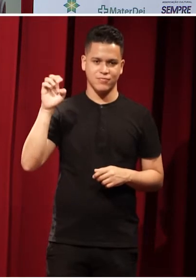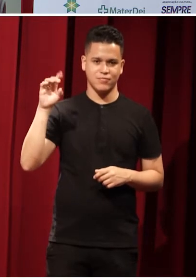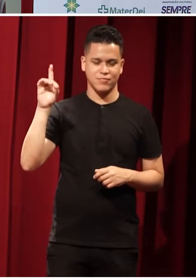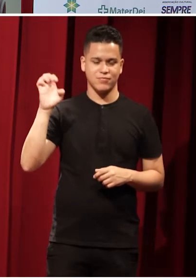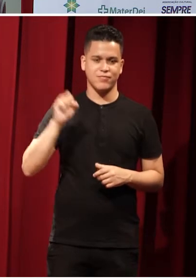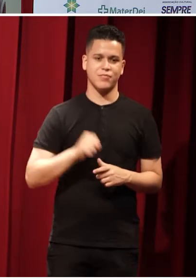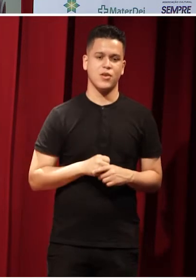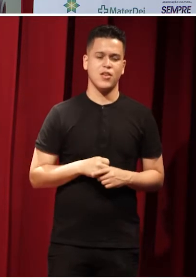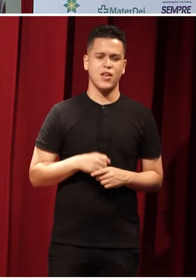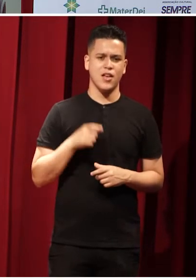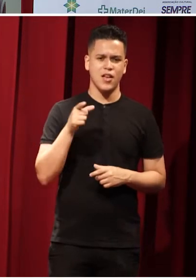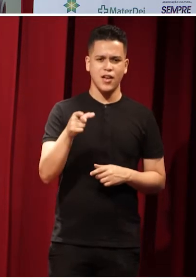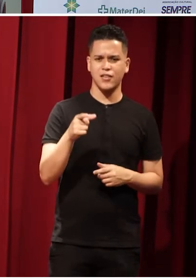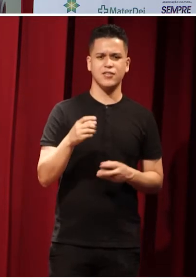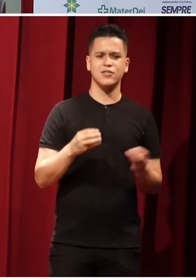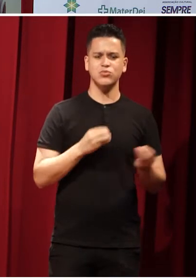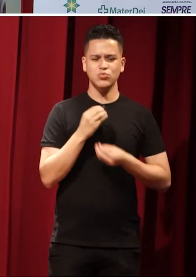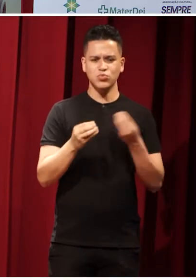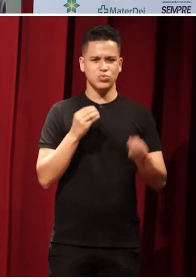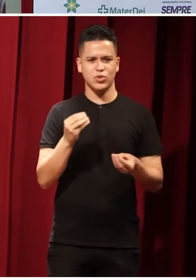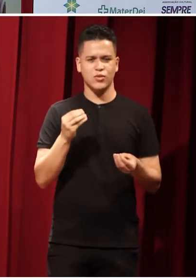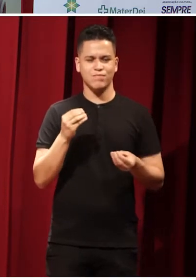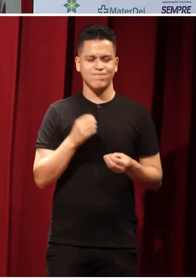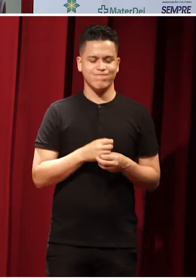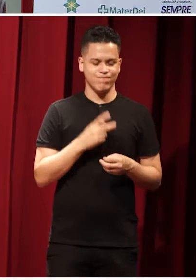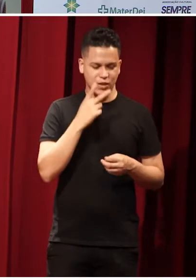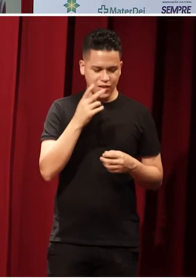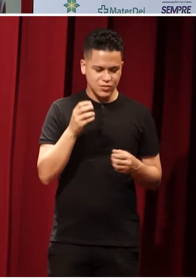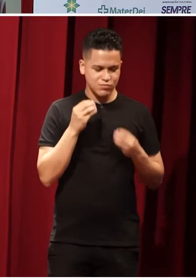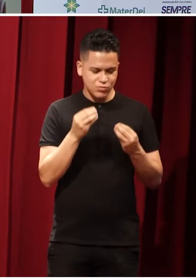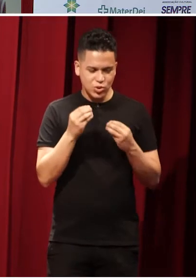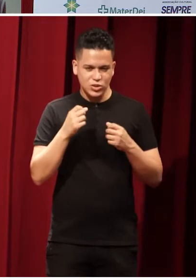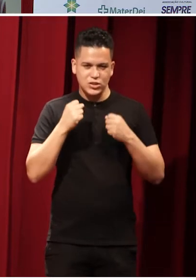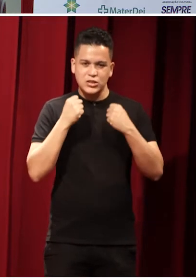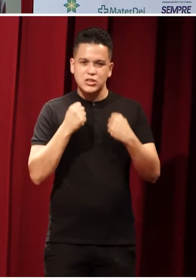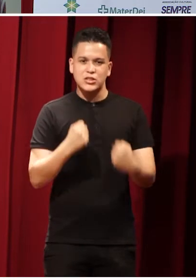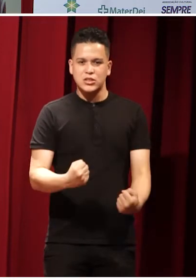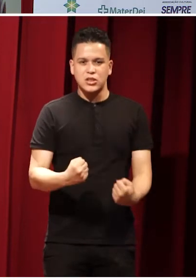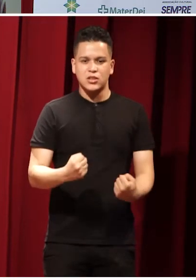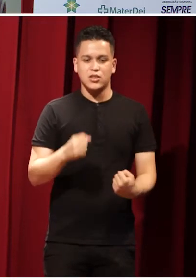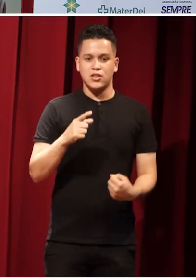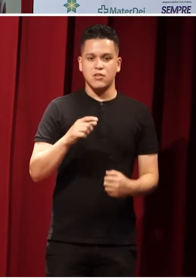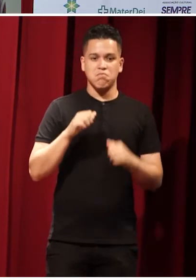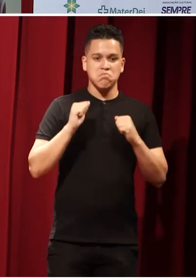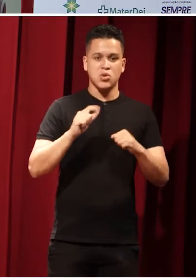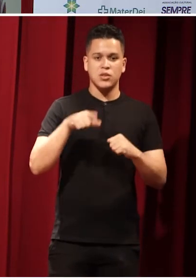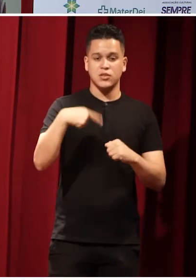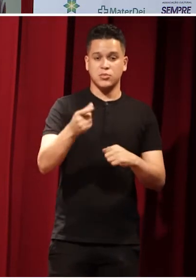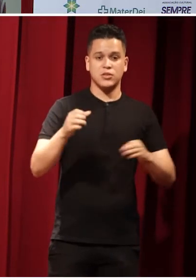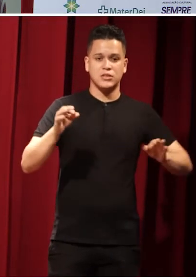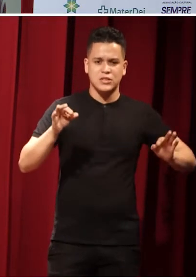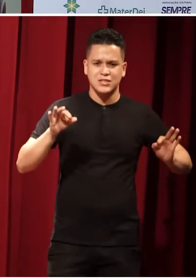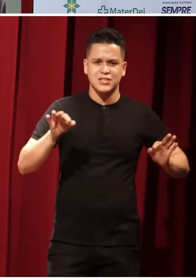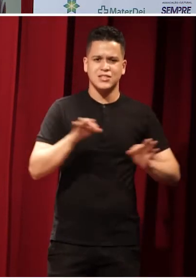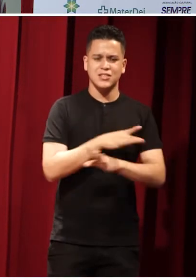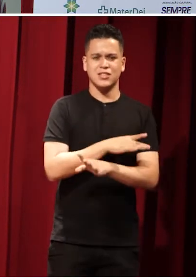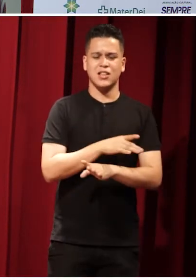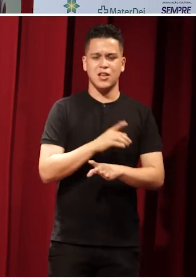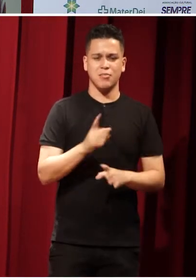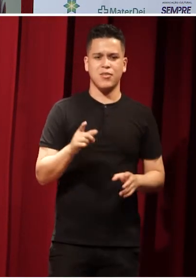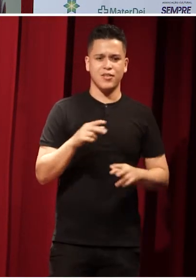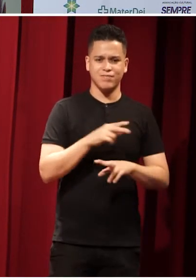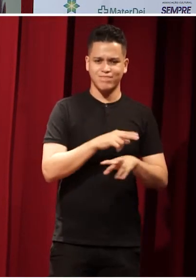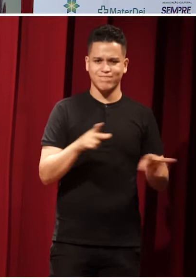brutal, ela é agressiva, ela é destrutiva, mas ela é profundamente